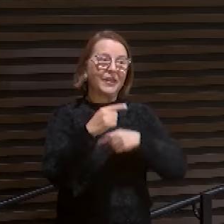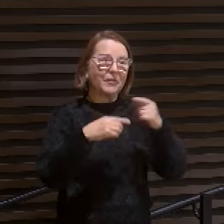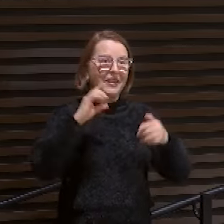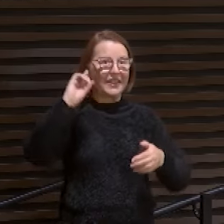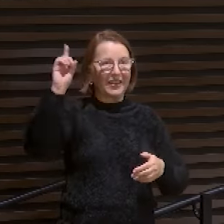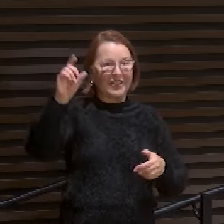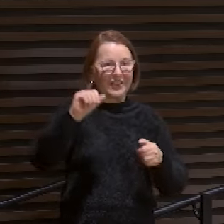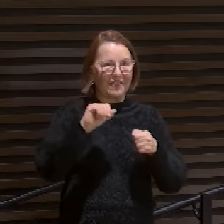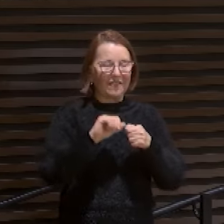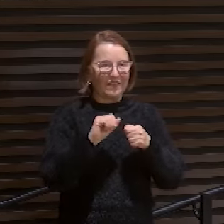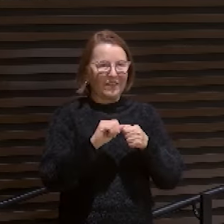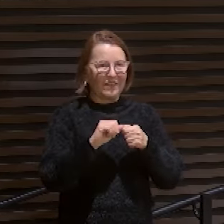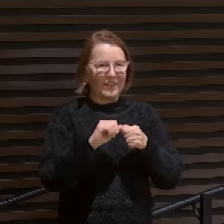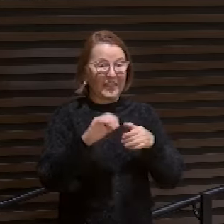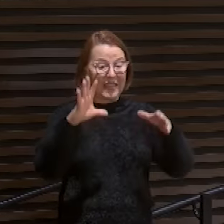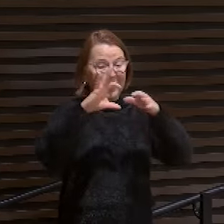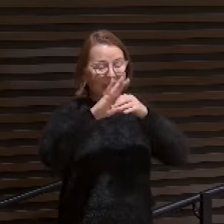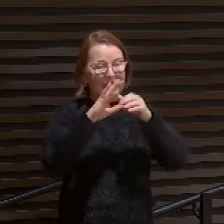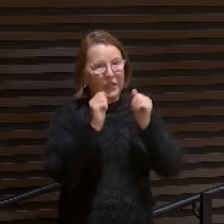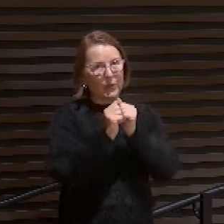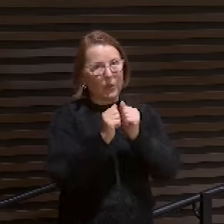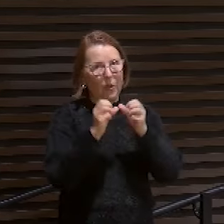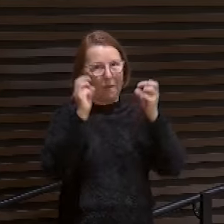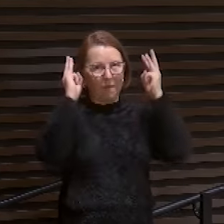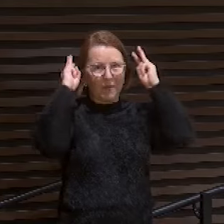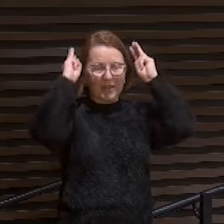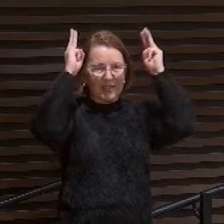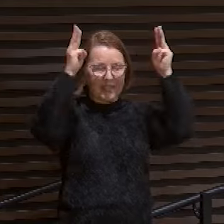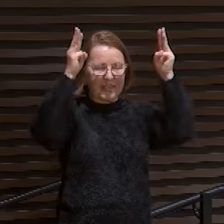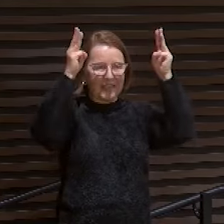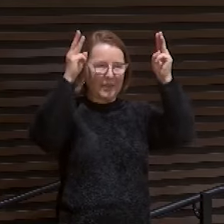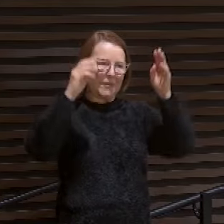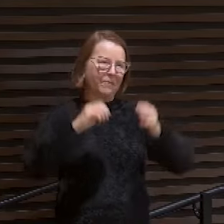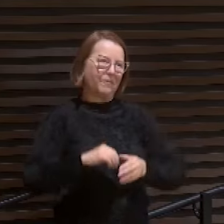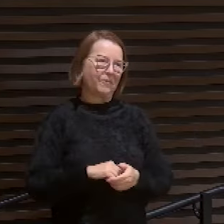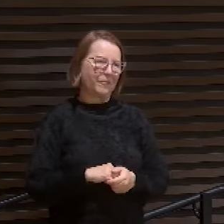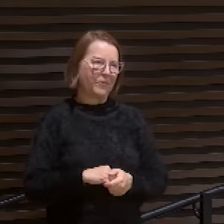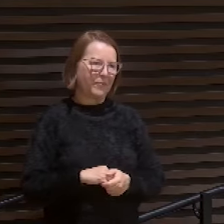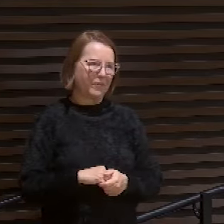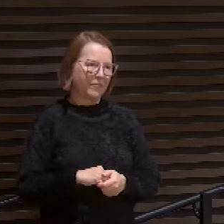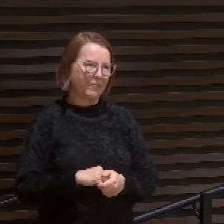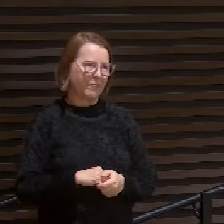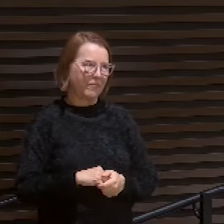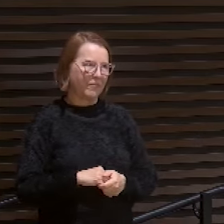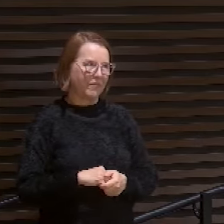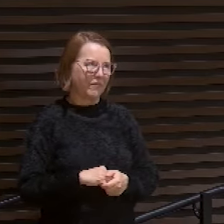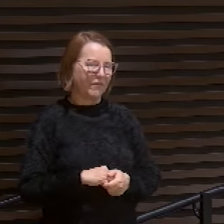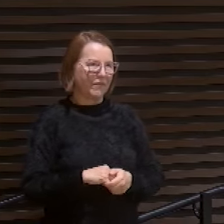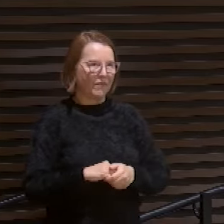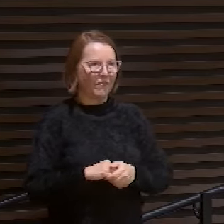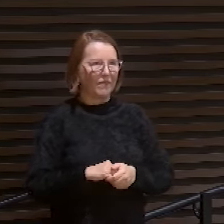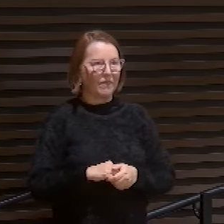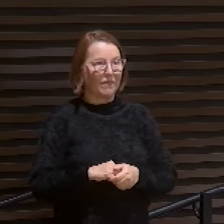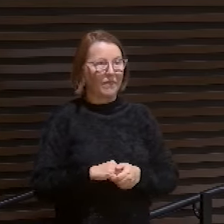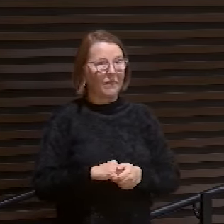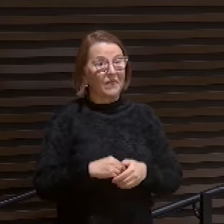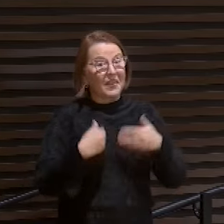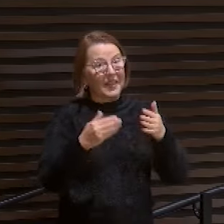com Moisés, que está lá nos 10